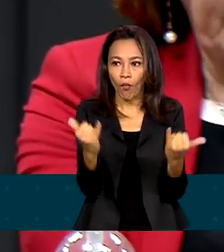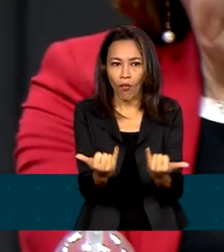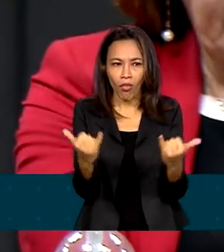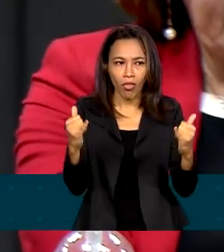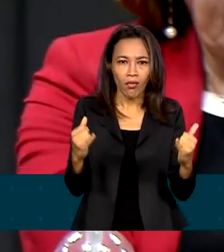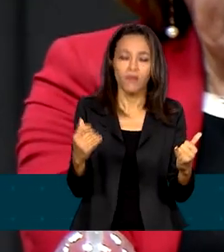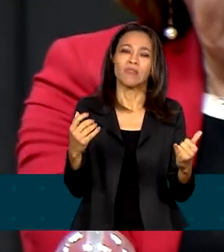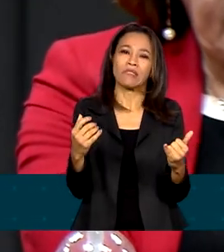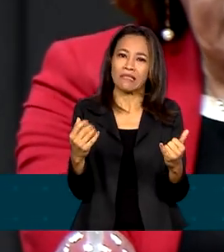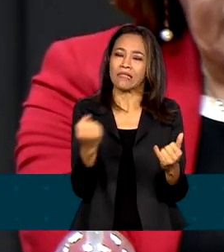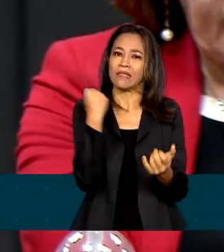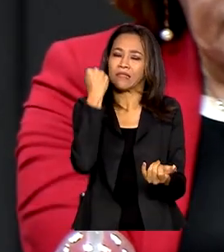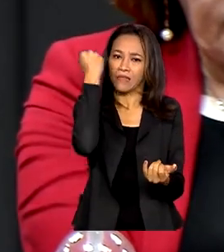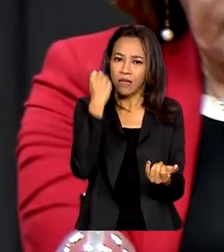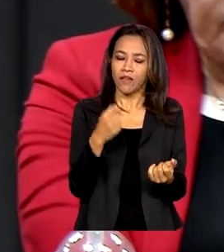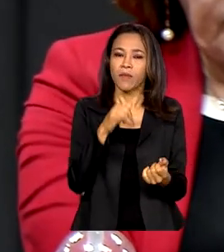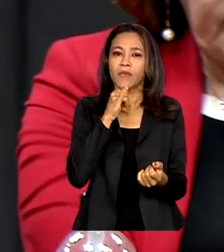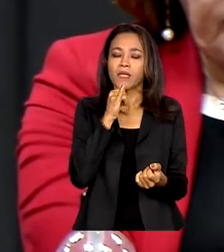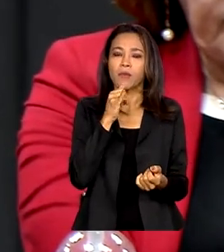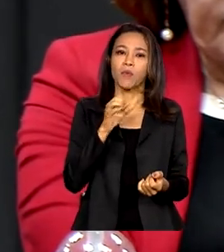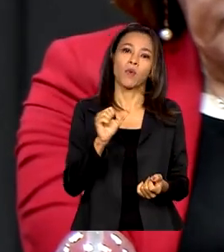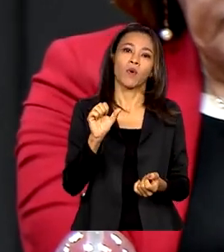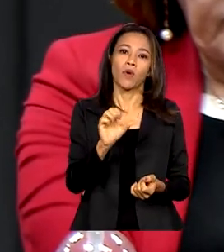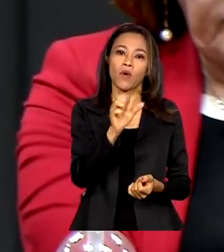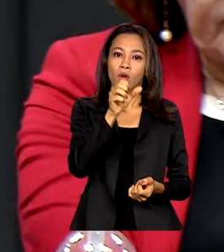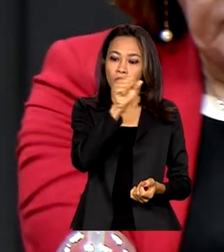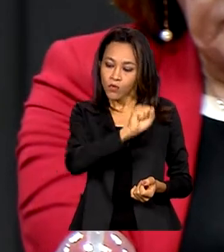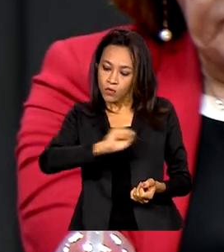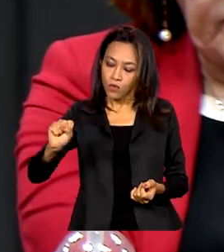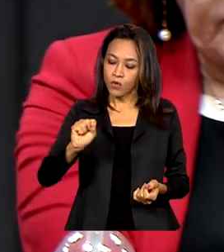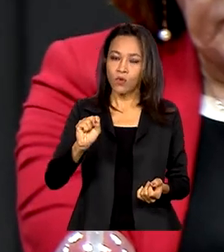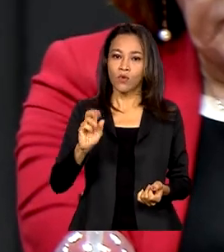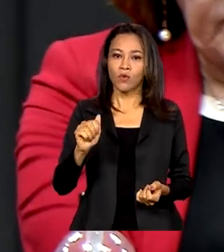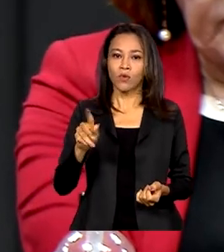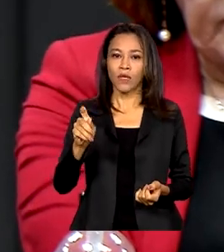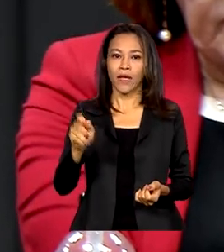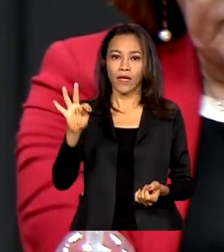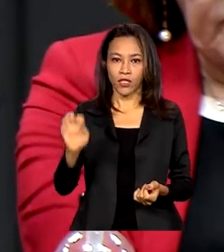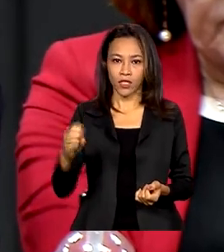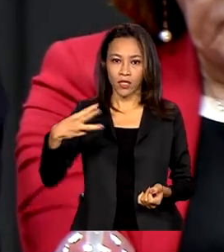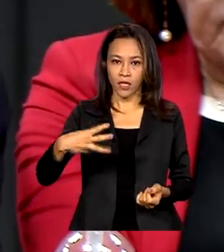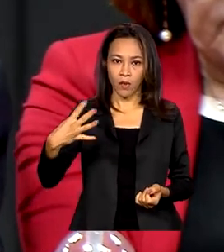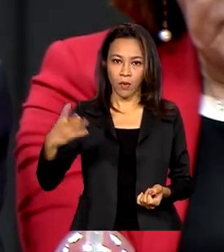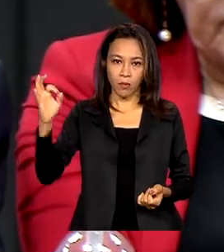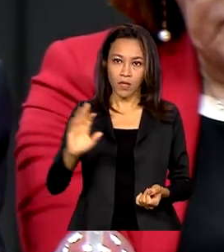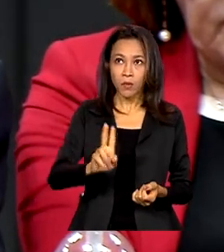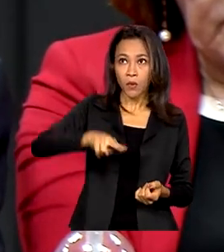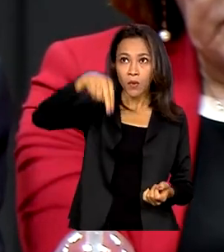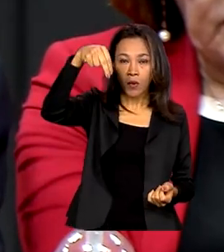A região sudeste, 34% de desnutrição. O nordeste, 24%.